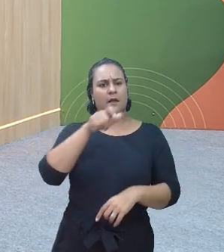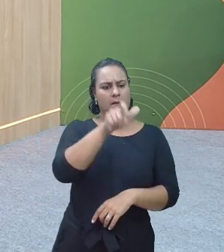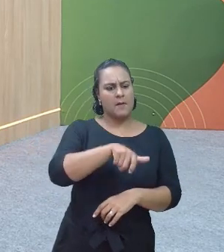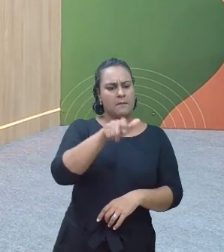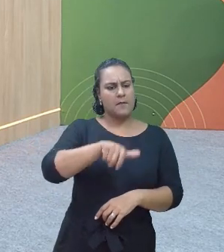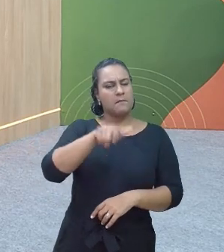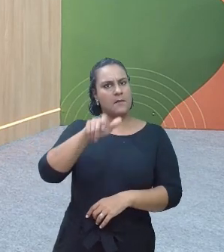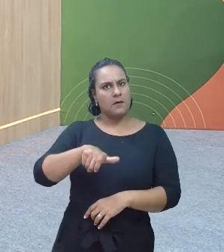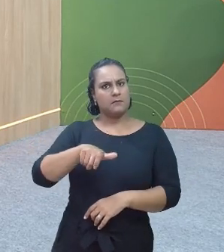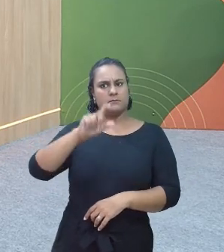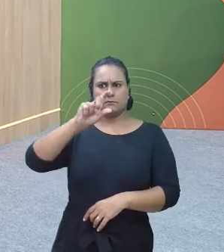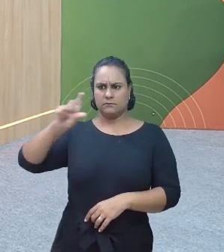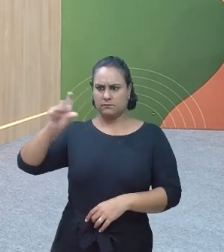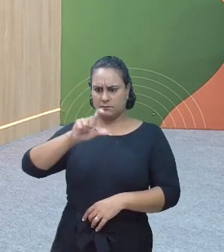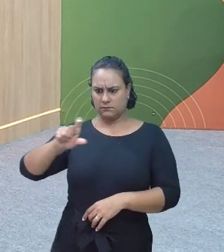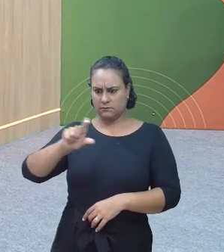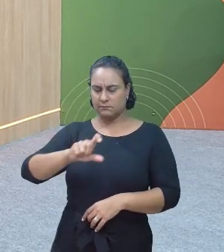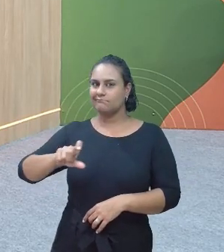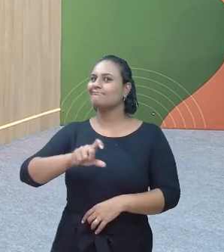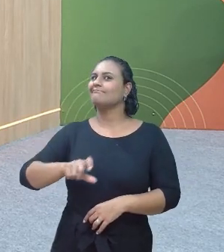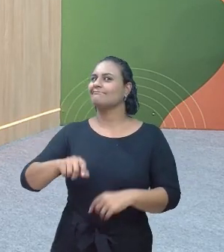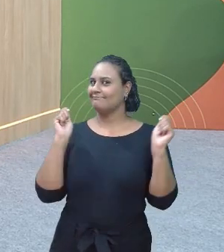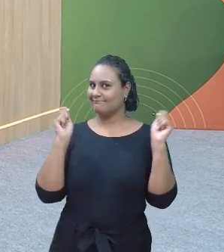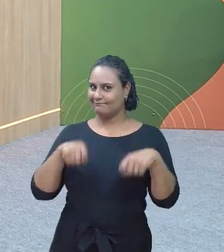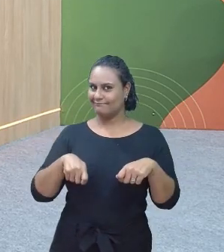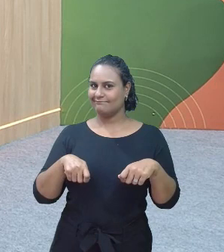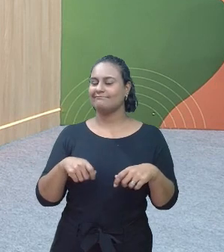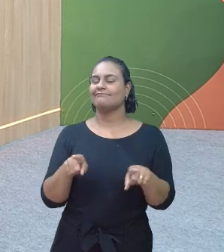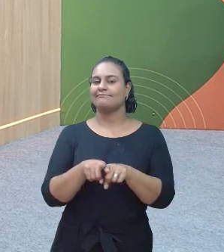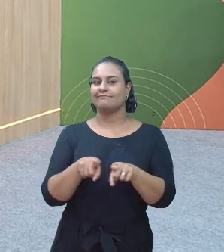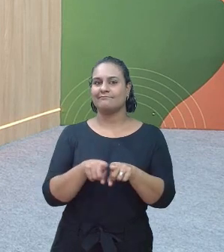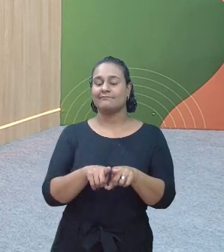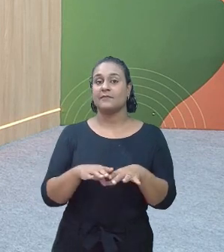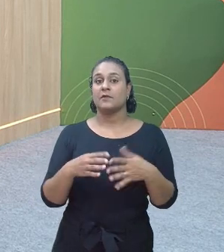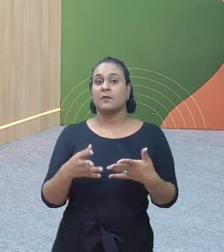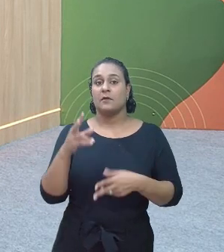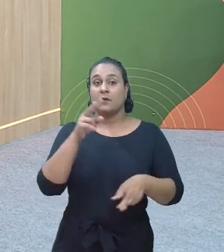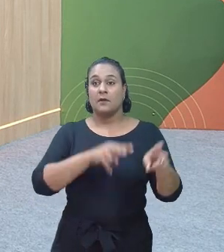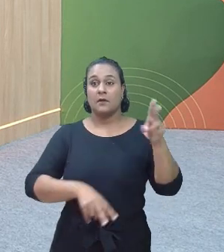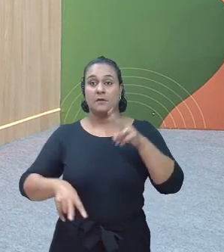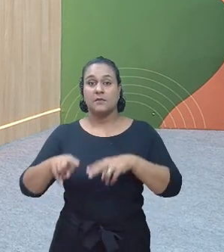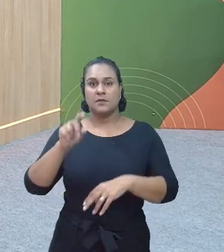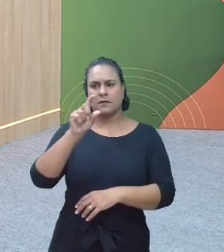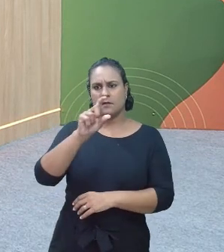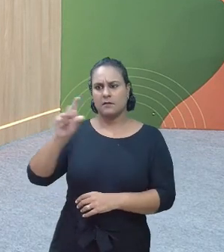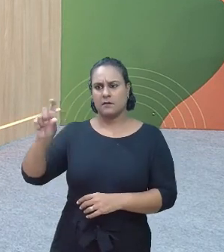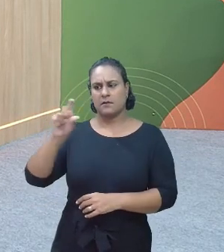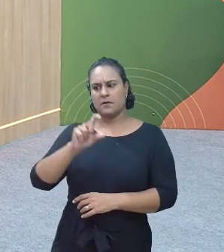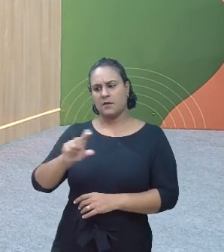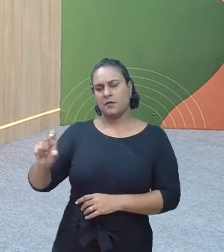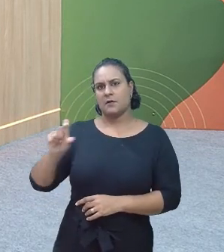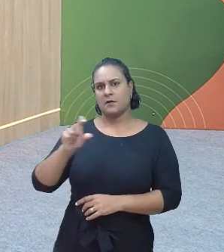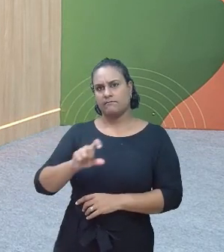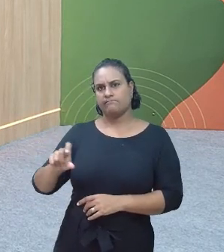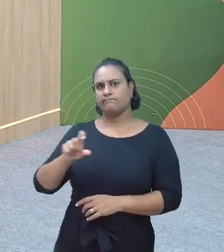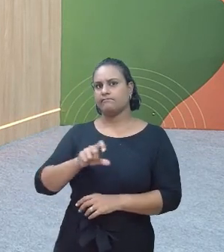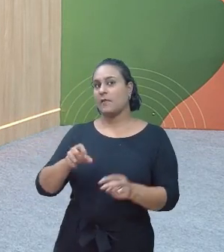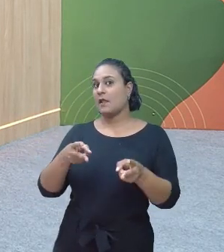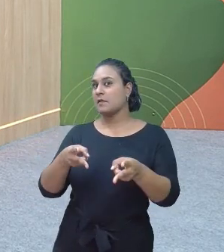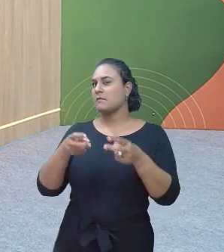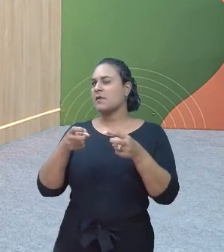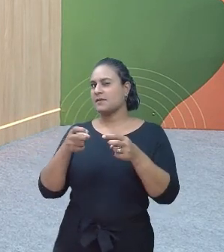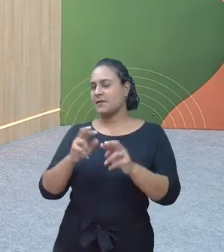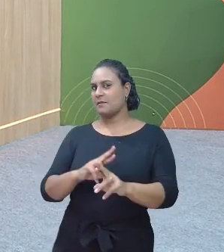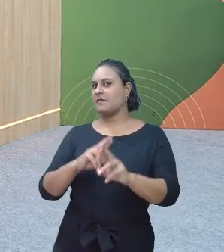e a leitura do gráfico assim também é possível. Só que quando a gente observa nesse formato aqui, ó, dá até para perceber a diferença